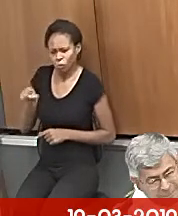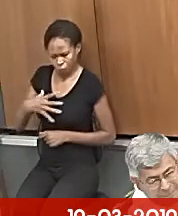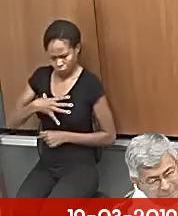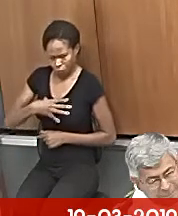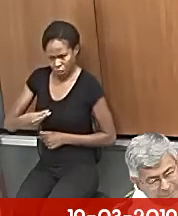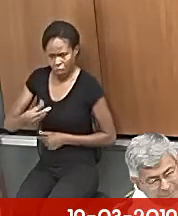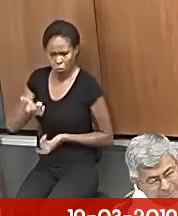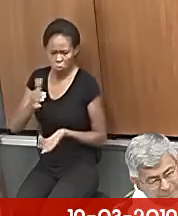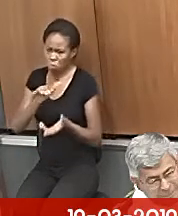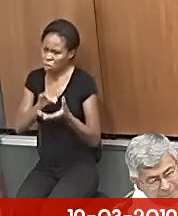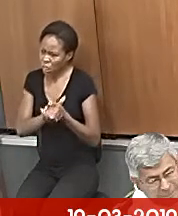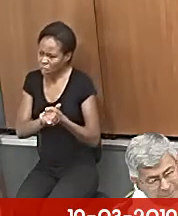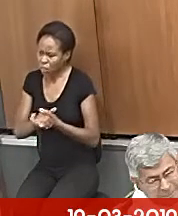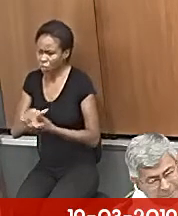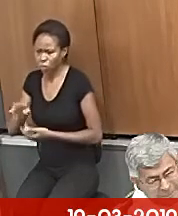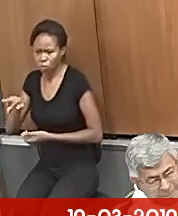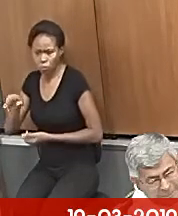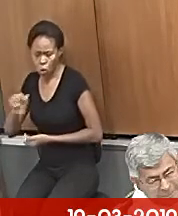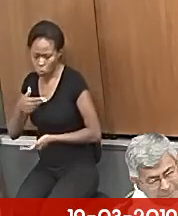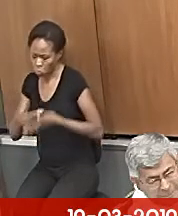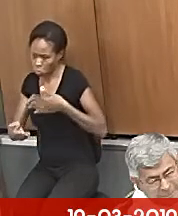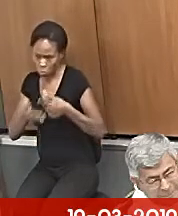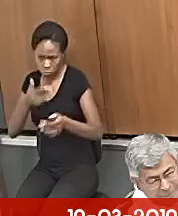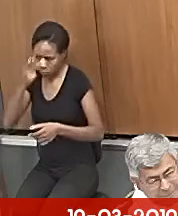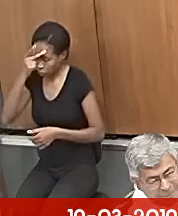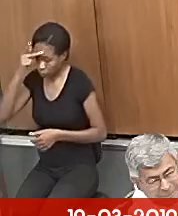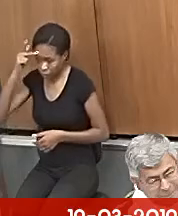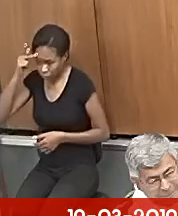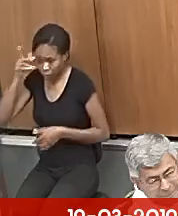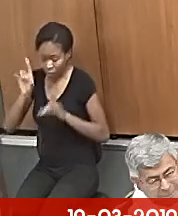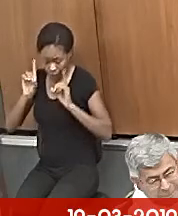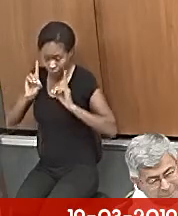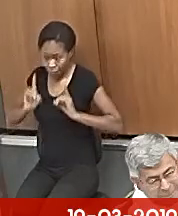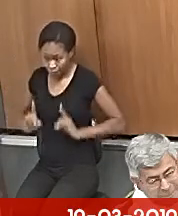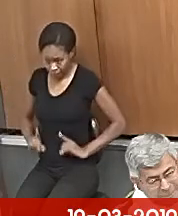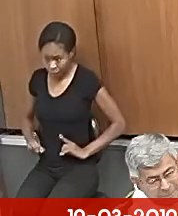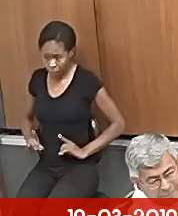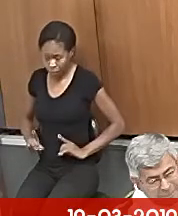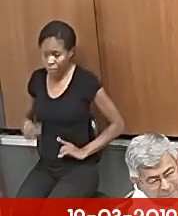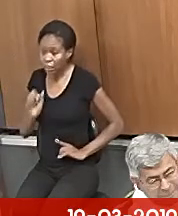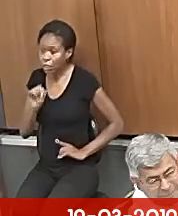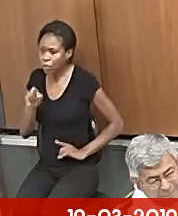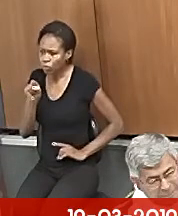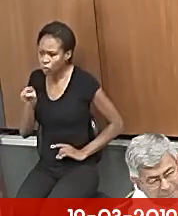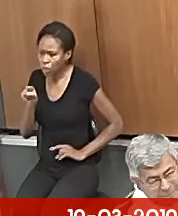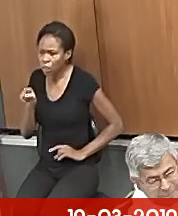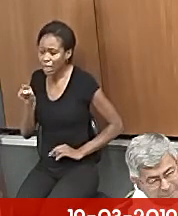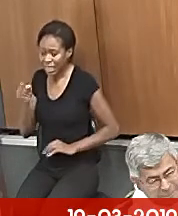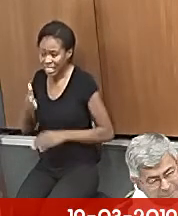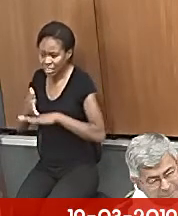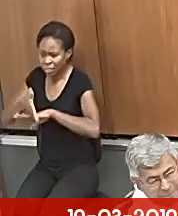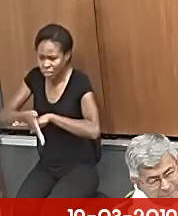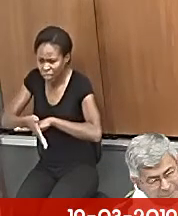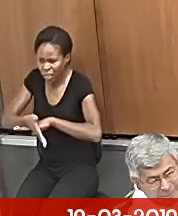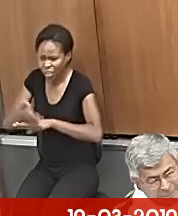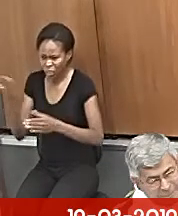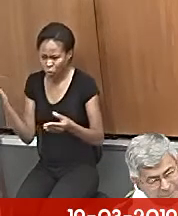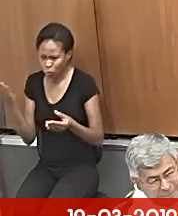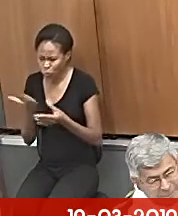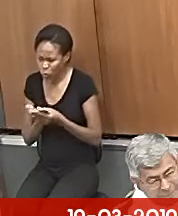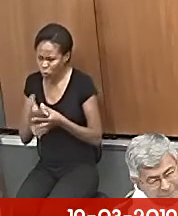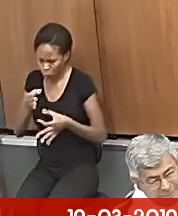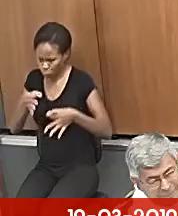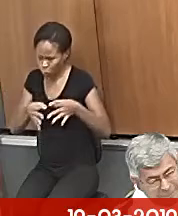seu marido seu irmão seja lá quem for né com deficiência se você foi ingressar na justiça às vezes vai